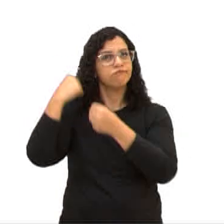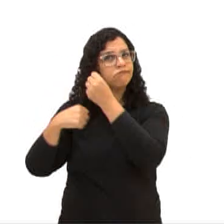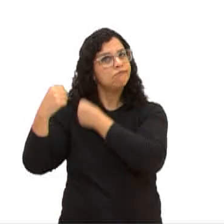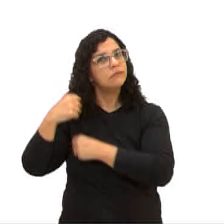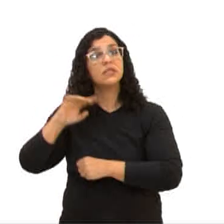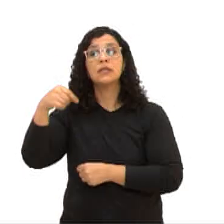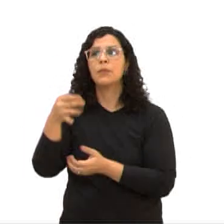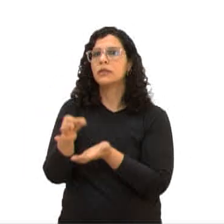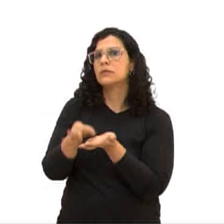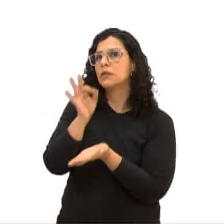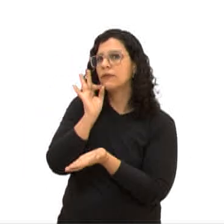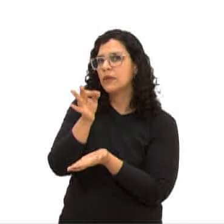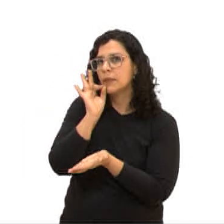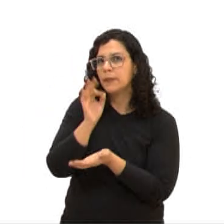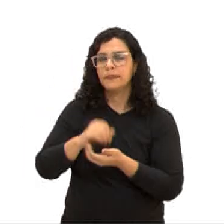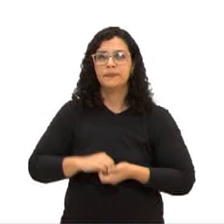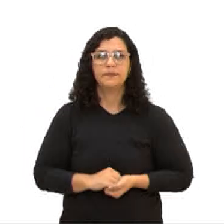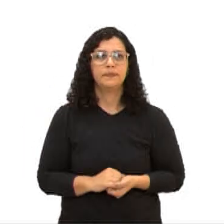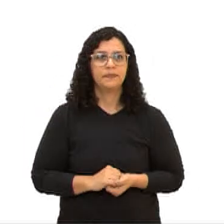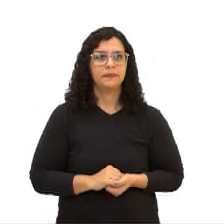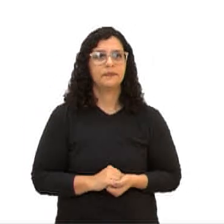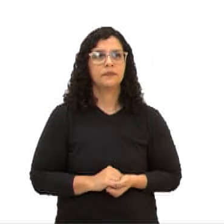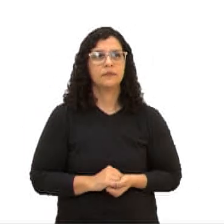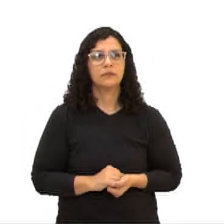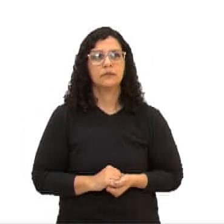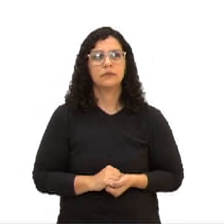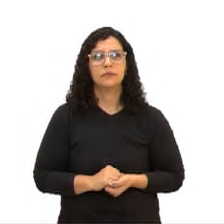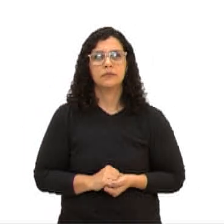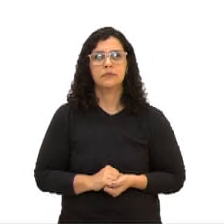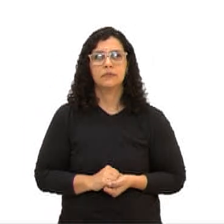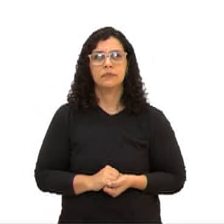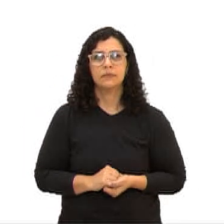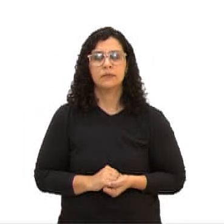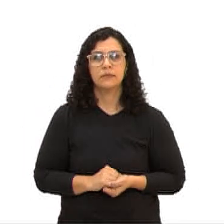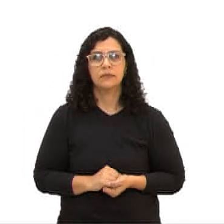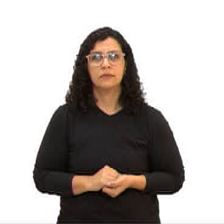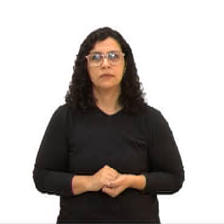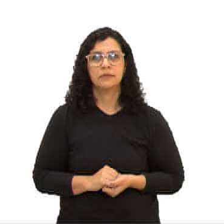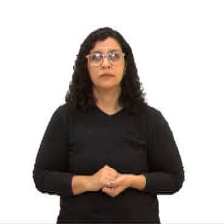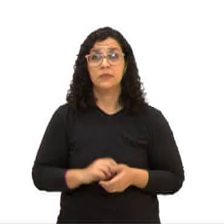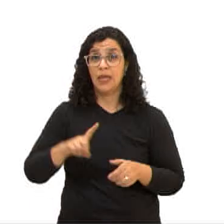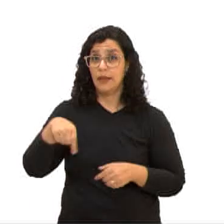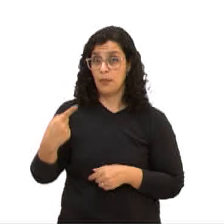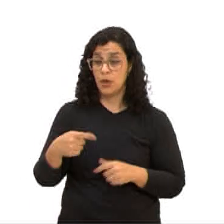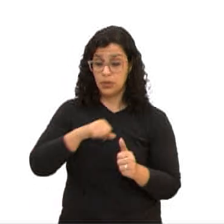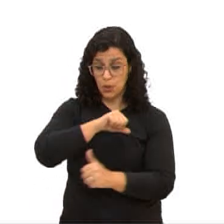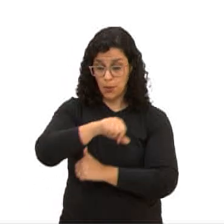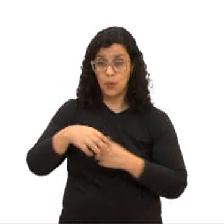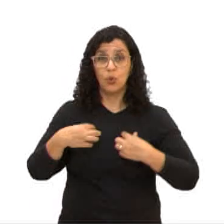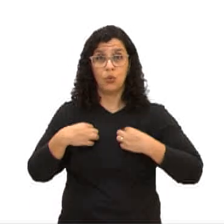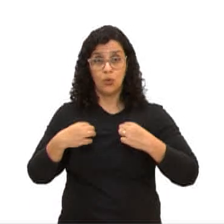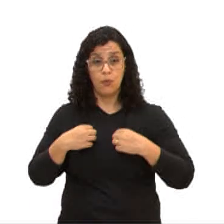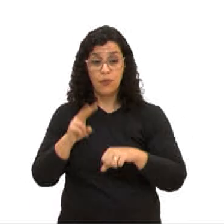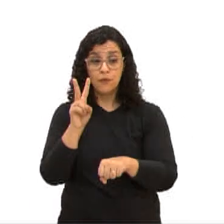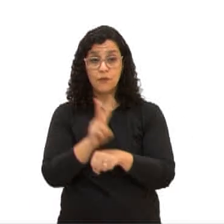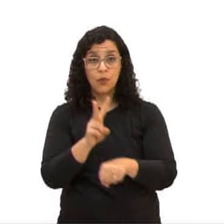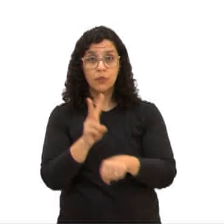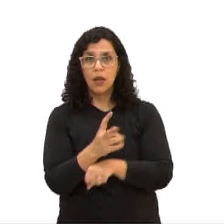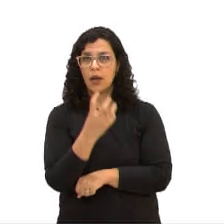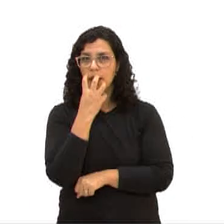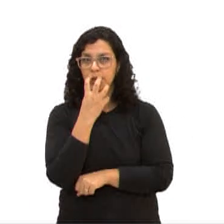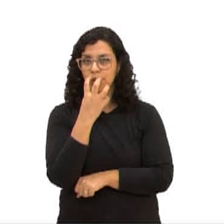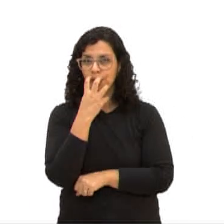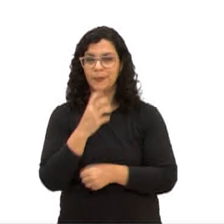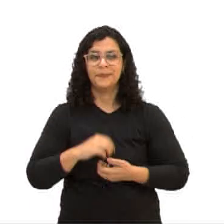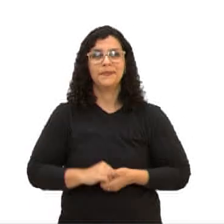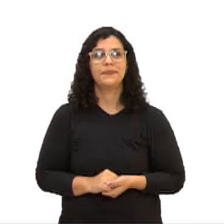da manhã. Depois, cambio minha roupa e cuido de mis perros. Então, depois eu troco de roupa e vou cuidar dos meus